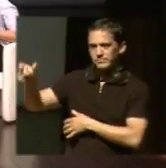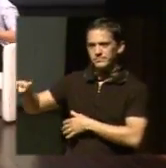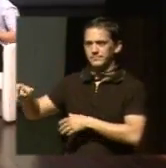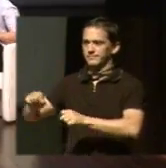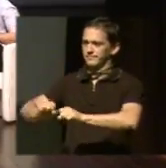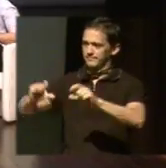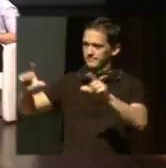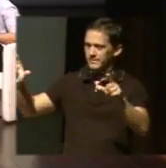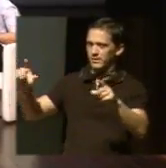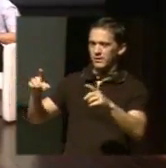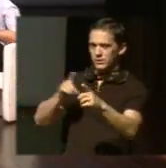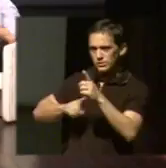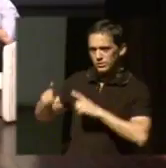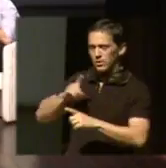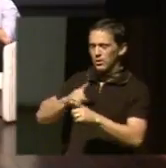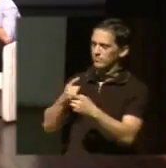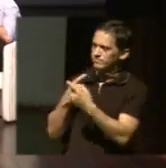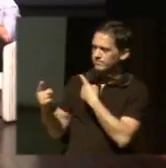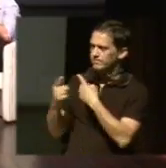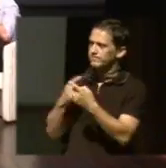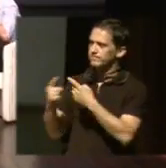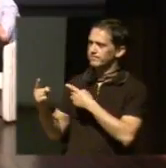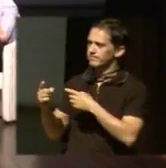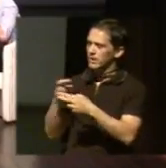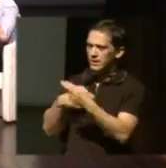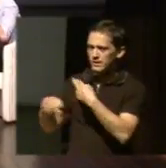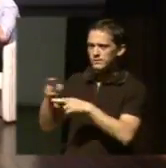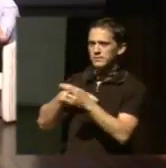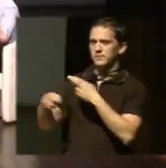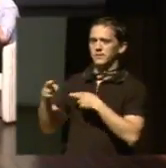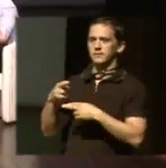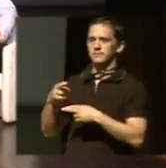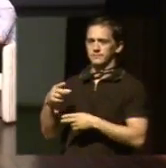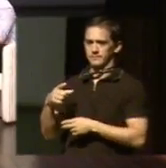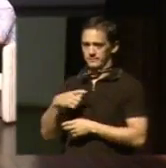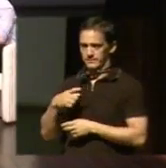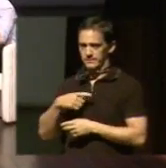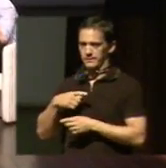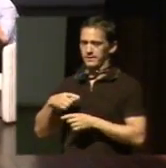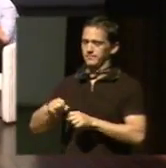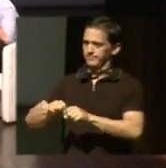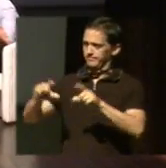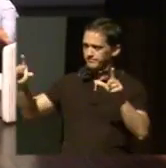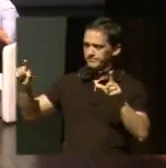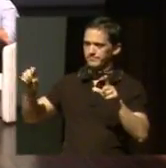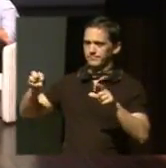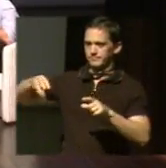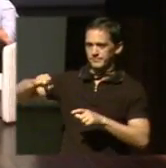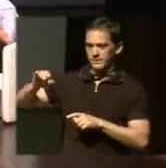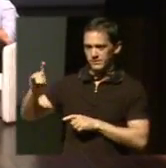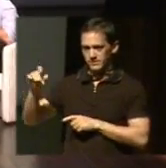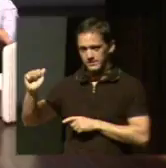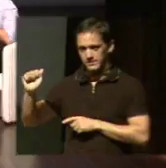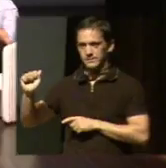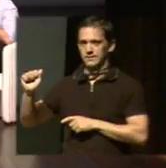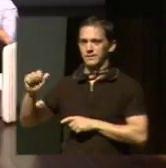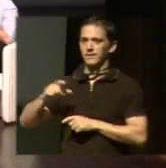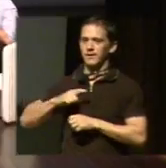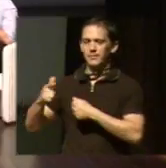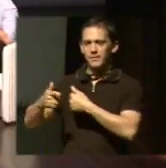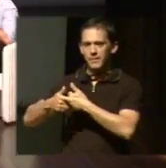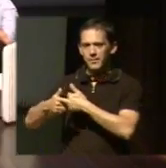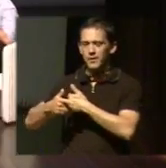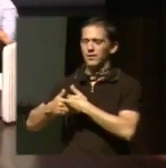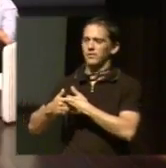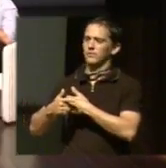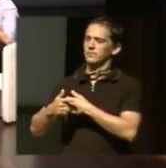diálogo que nós temos, né, nessa relação que a gente tem com a mídia, desses papéis que os idosos estão exercendo